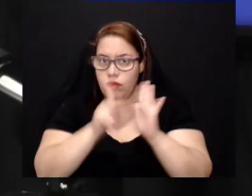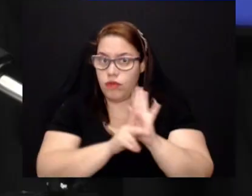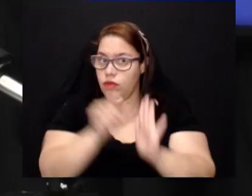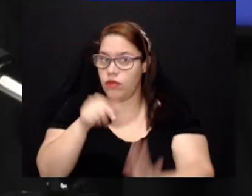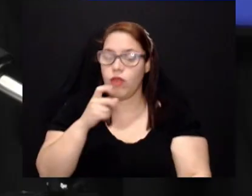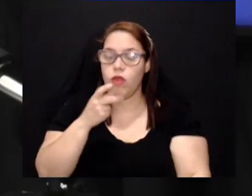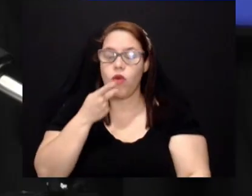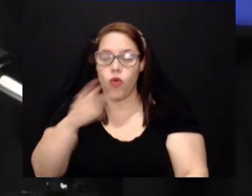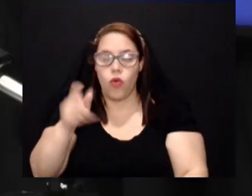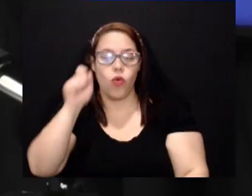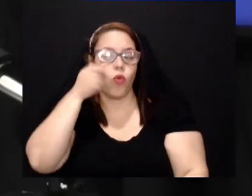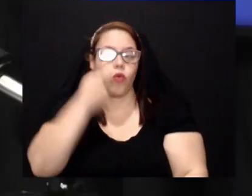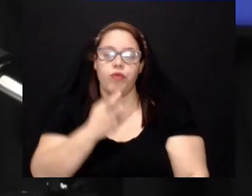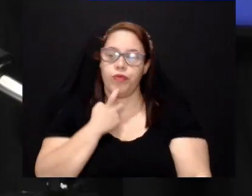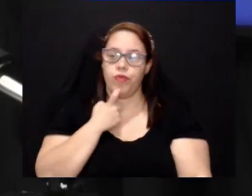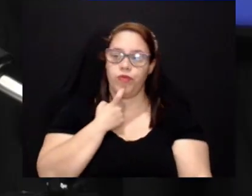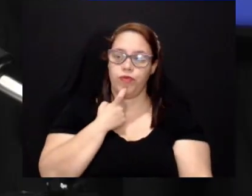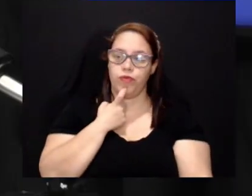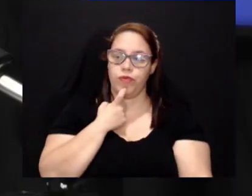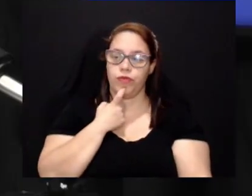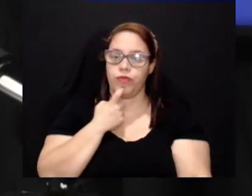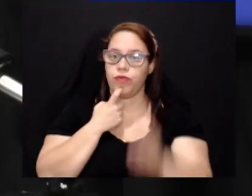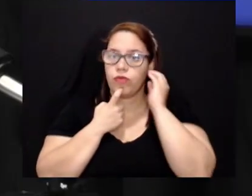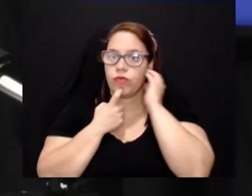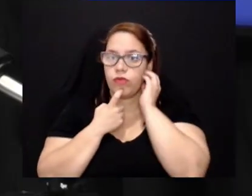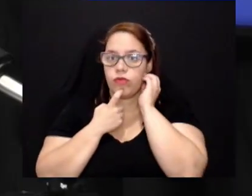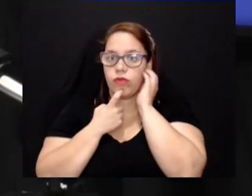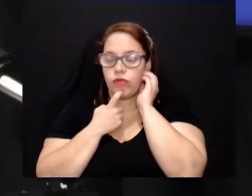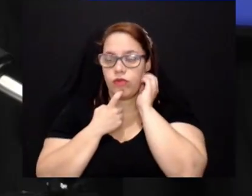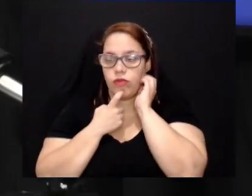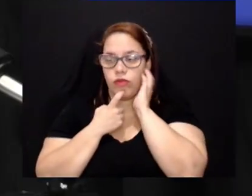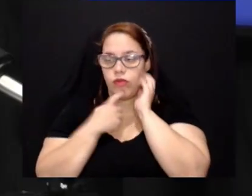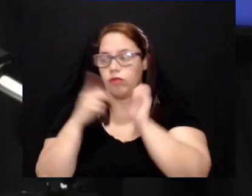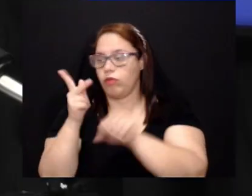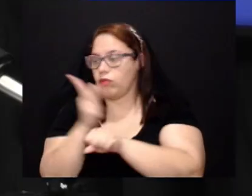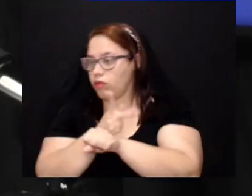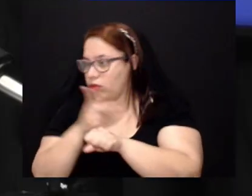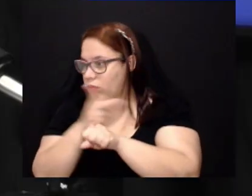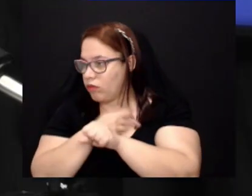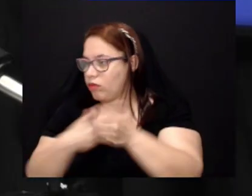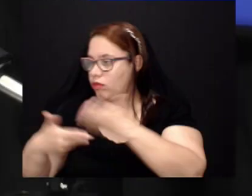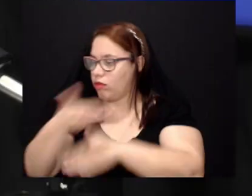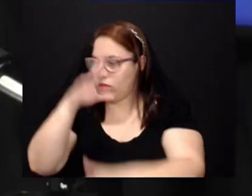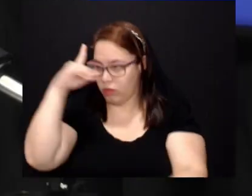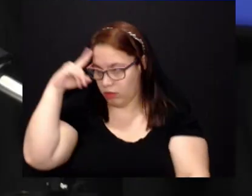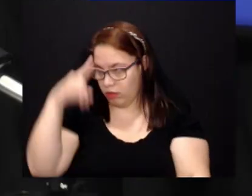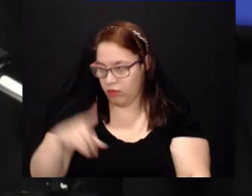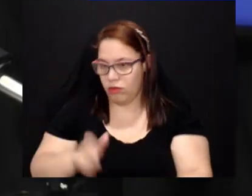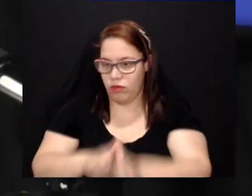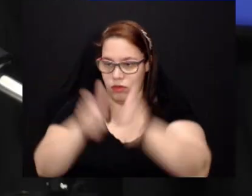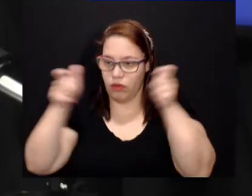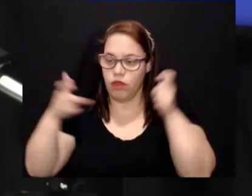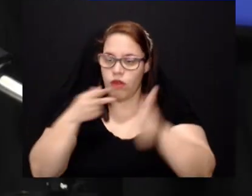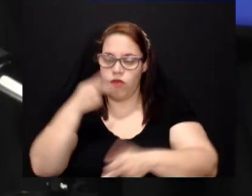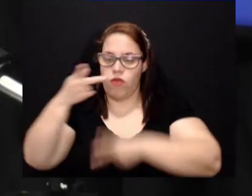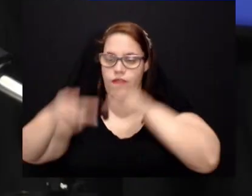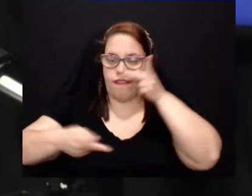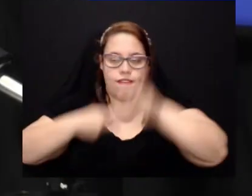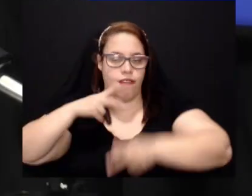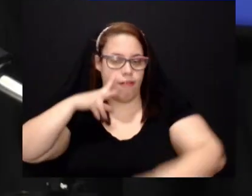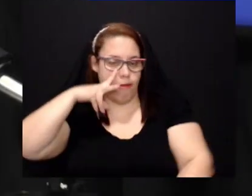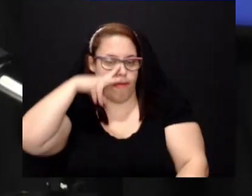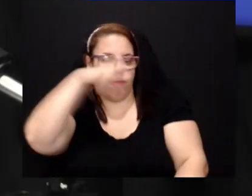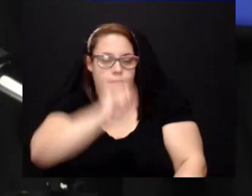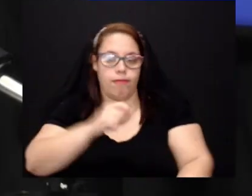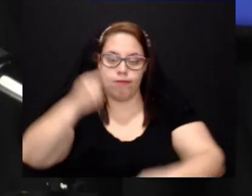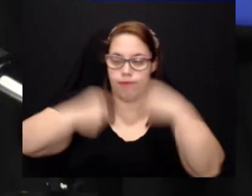de Campinas, que busca, que contribui diretamente para ampliar essas vozes, fortalecer essa política pública